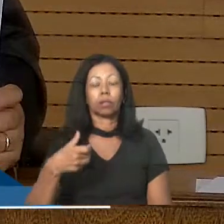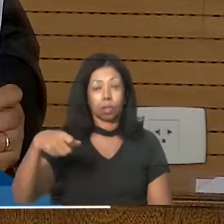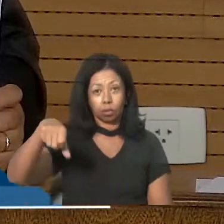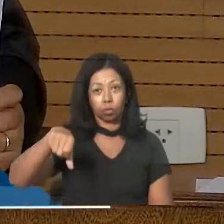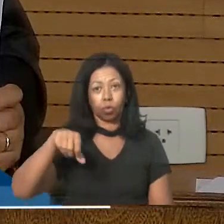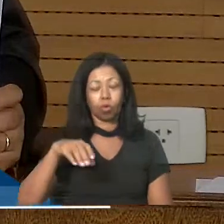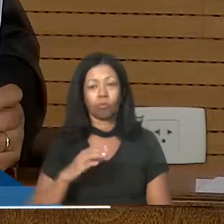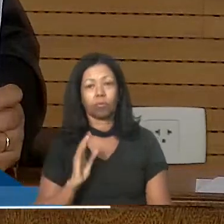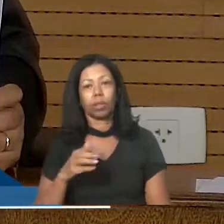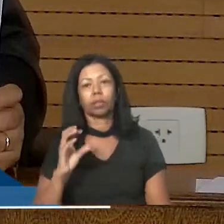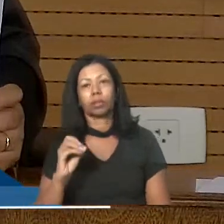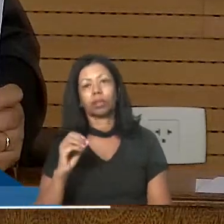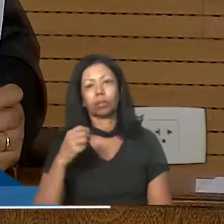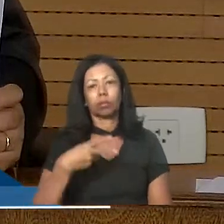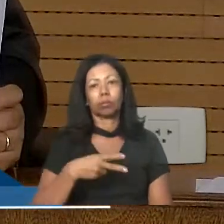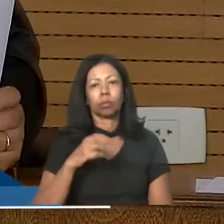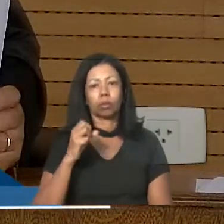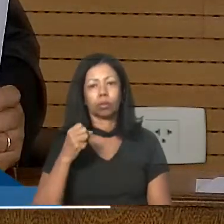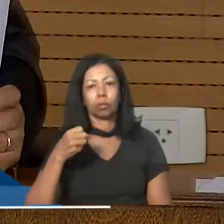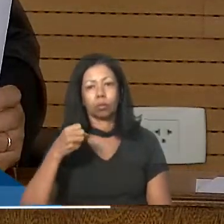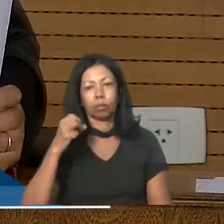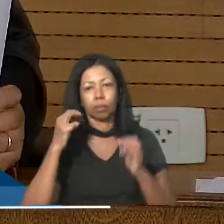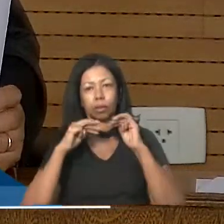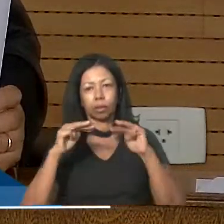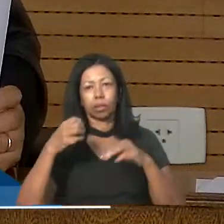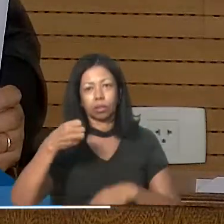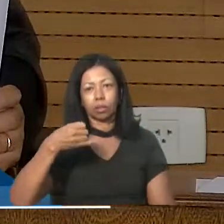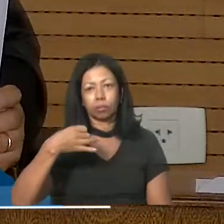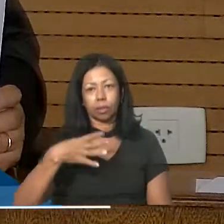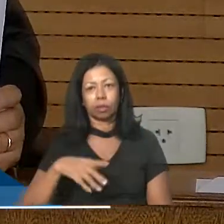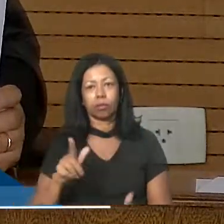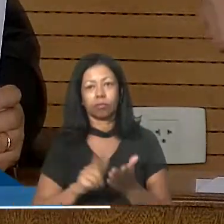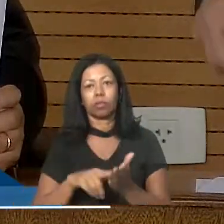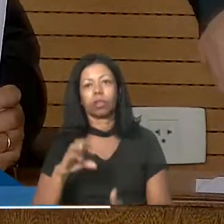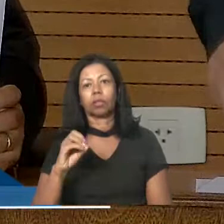PL 09/2022, folha 02, mensagem explicativa, folha